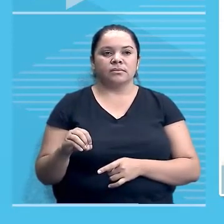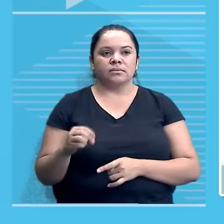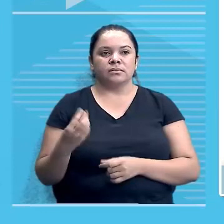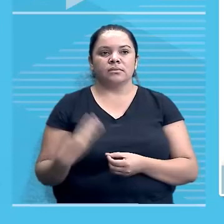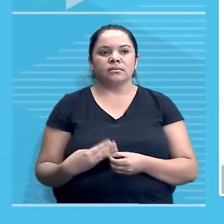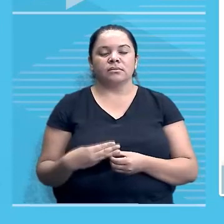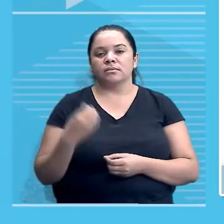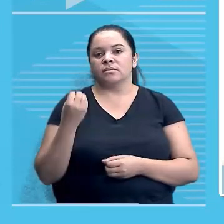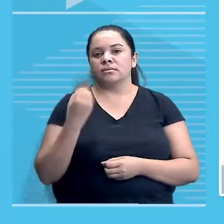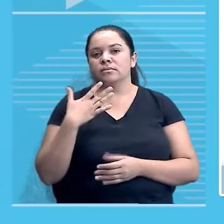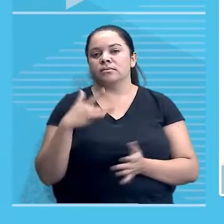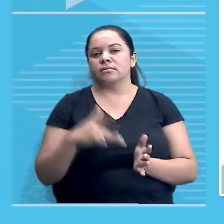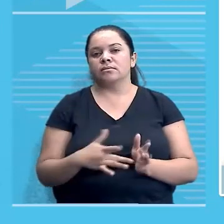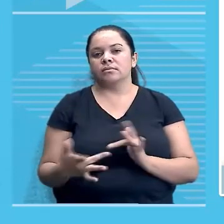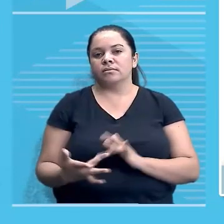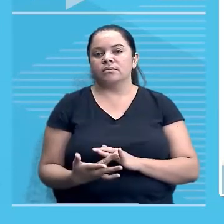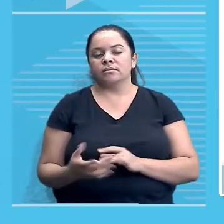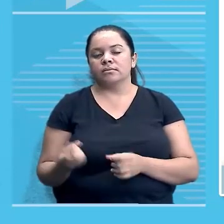Canavieira.